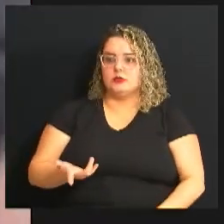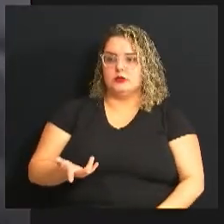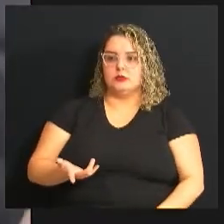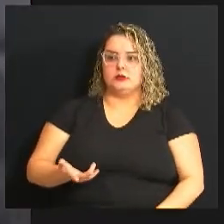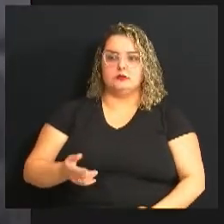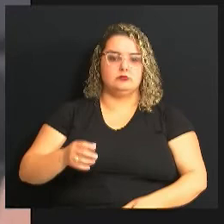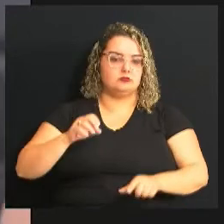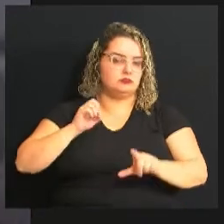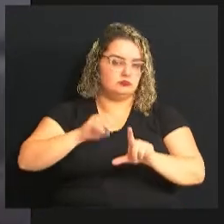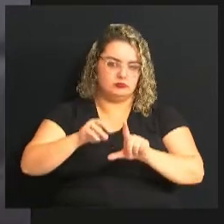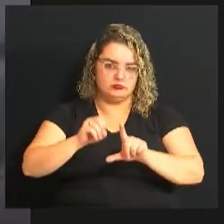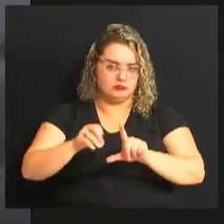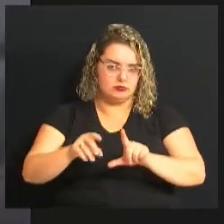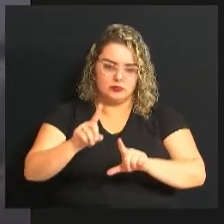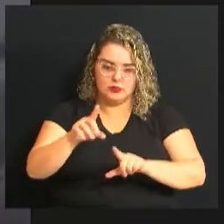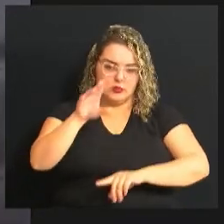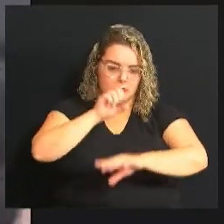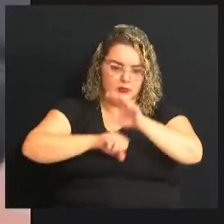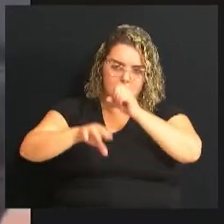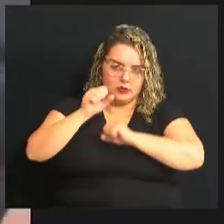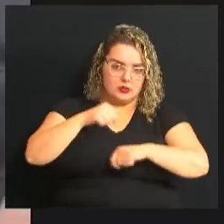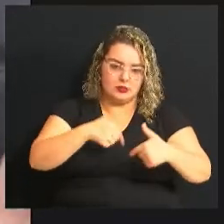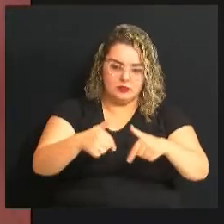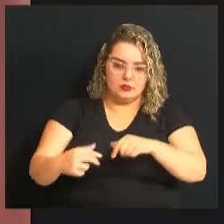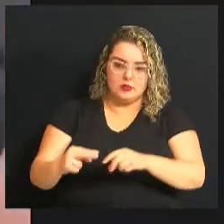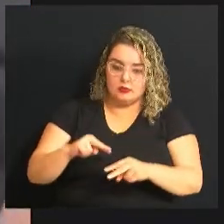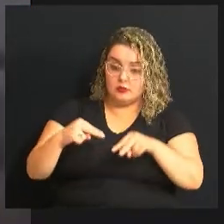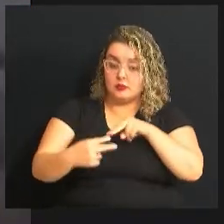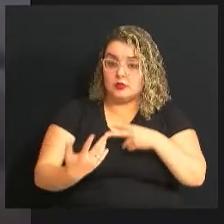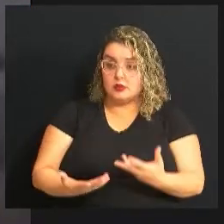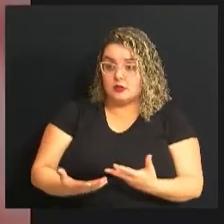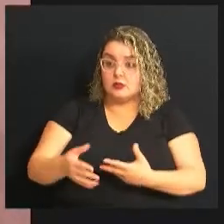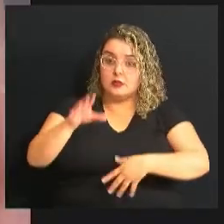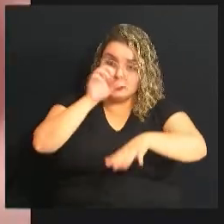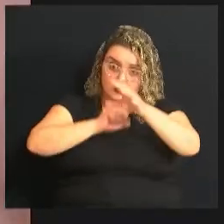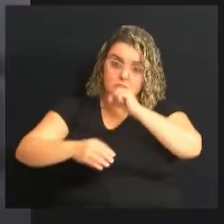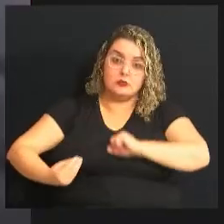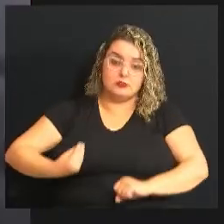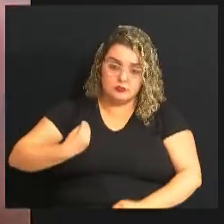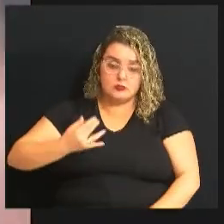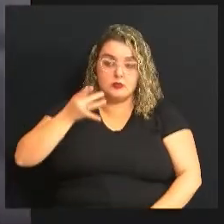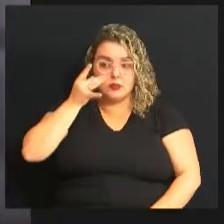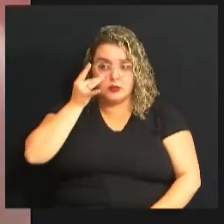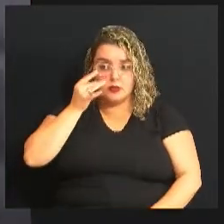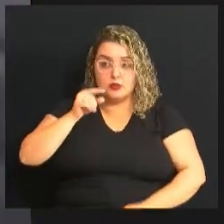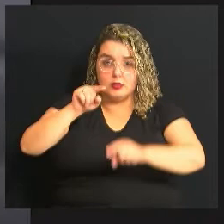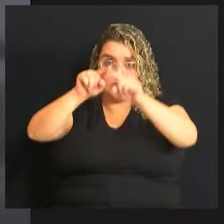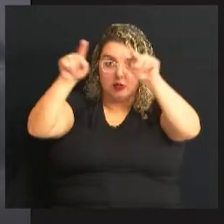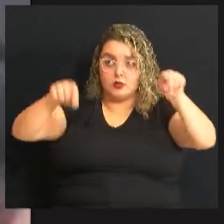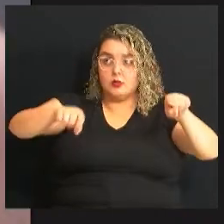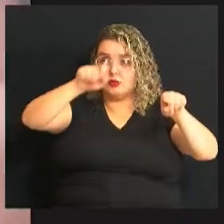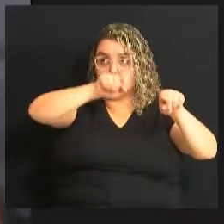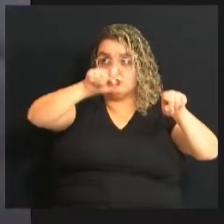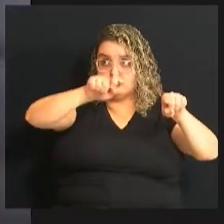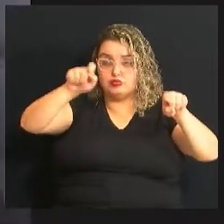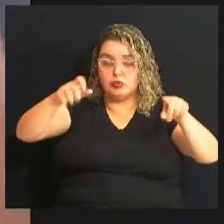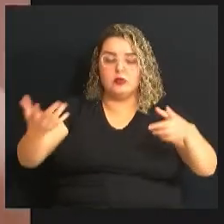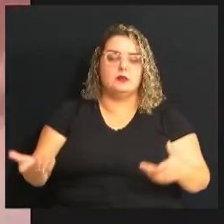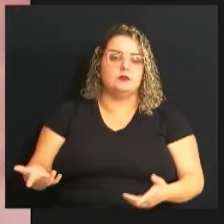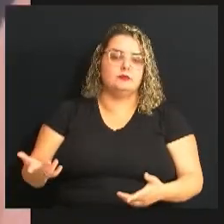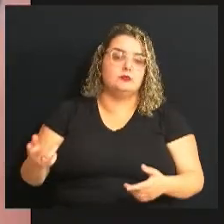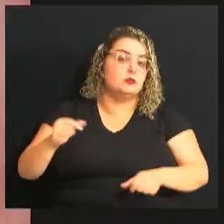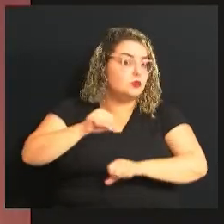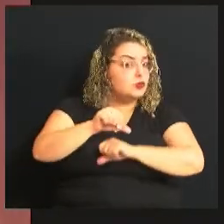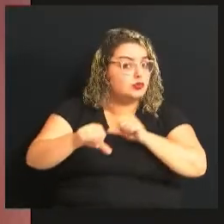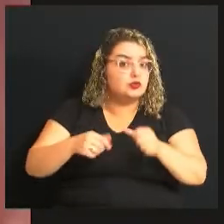não aprenderam a trabalhar virtualmente, aprenderam a trabalhar presencialmente, lousa e giz. A realidade mudou, então nós